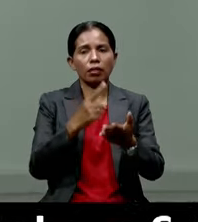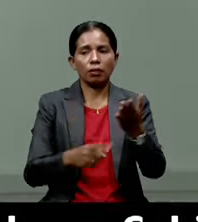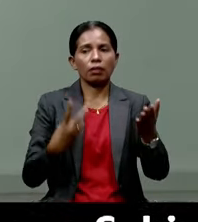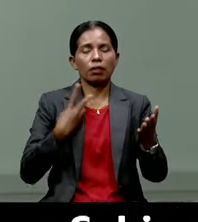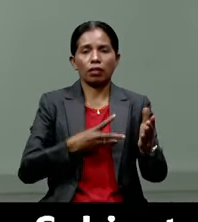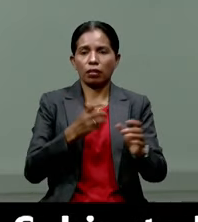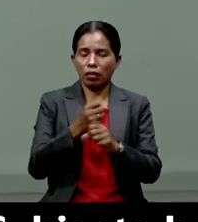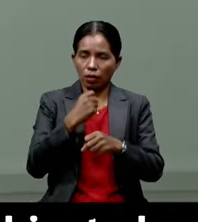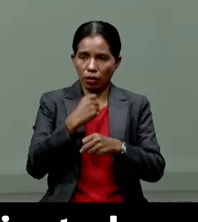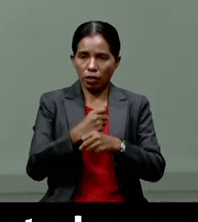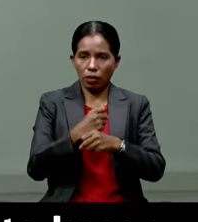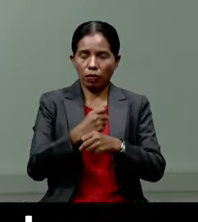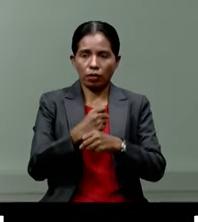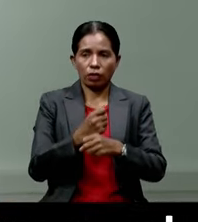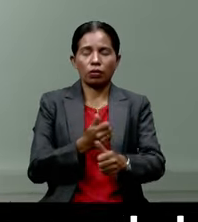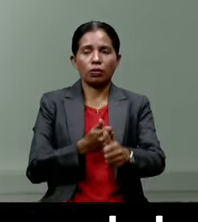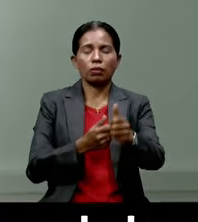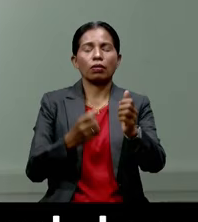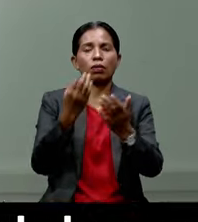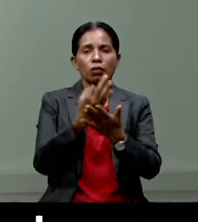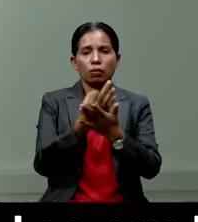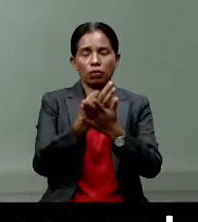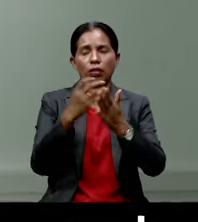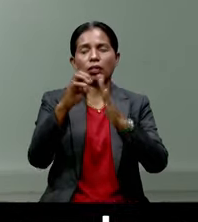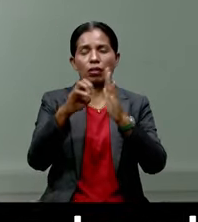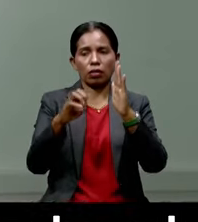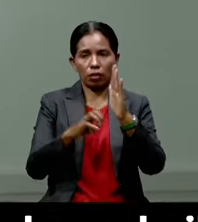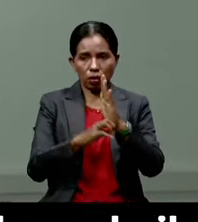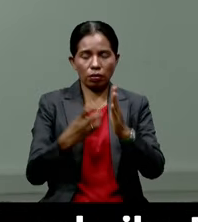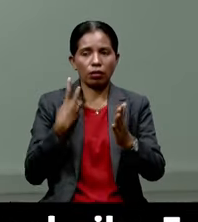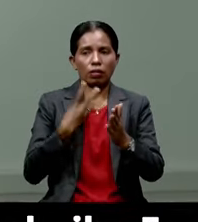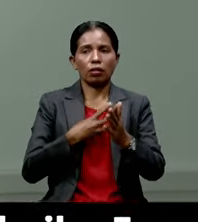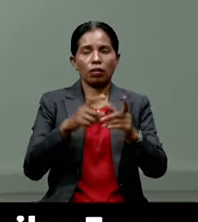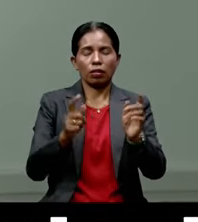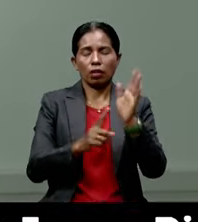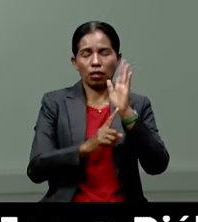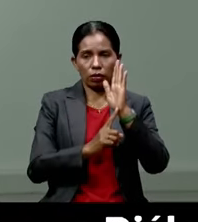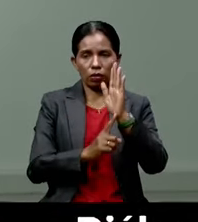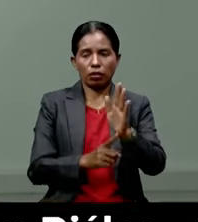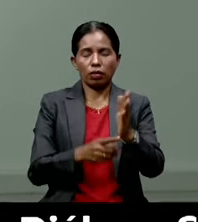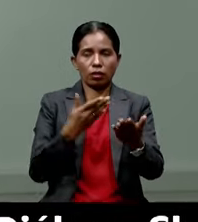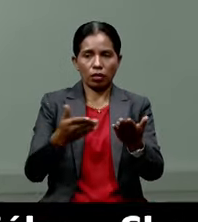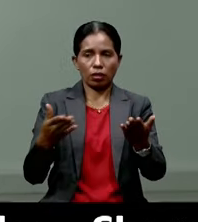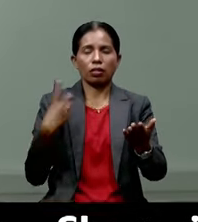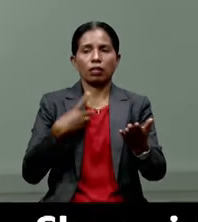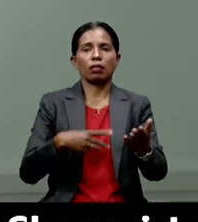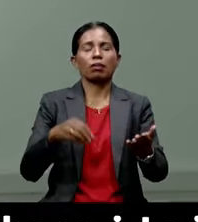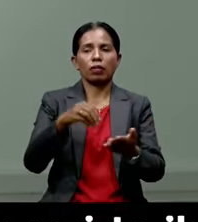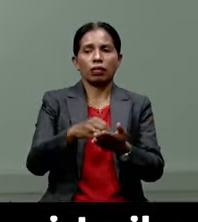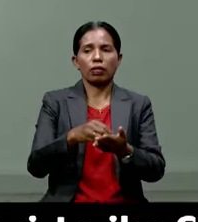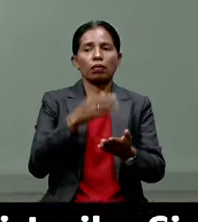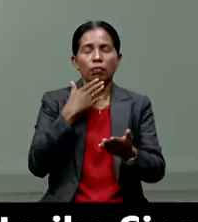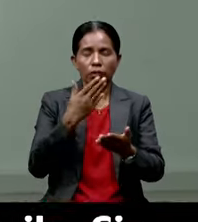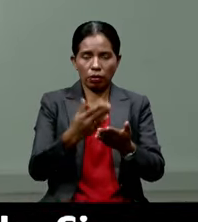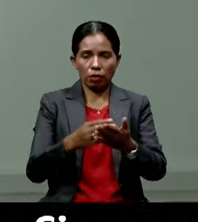halo tuir osang stadion ini ya. Investi dan ya, think saya ini sang aset, nanti kita bela siguran ini ya, sustentabilitas